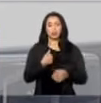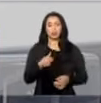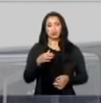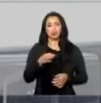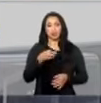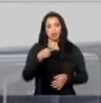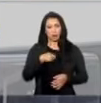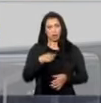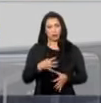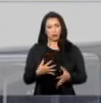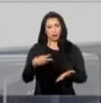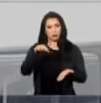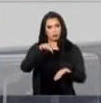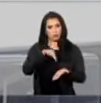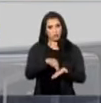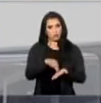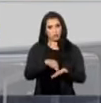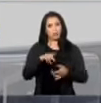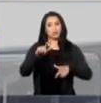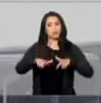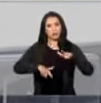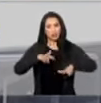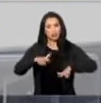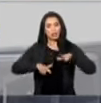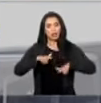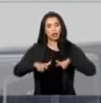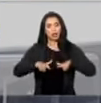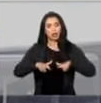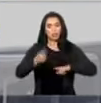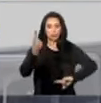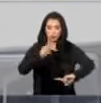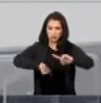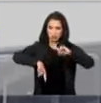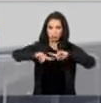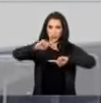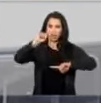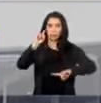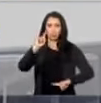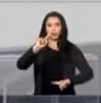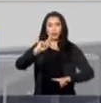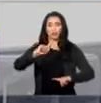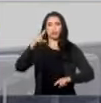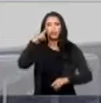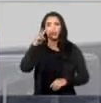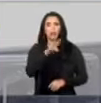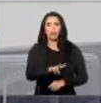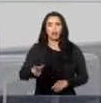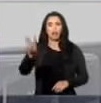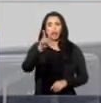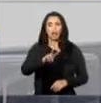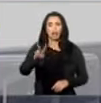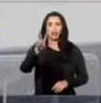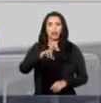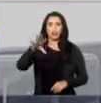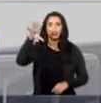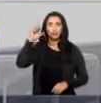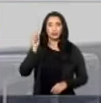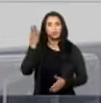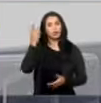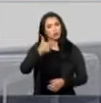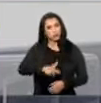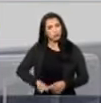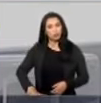posse de trabalhar pelo desenvolvimento do audiovisual segue firme e eu gostaria de repetir aqui, na presença